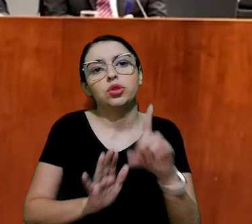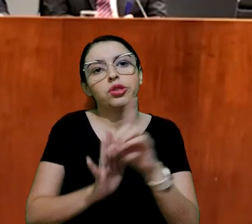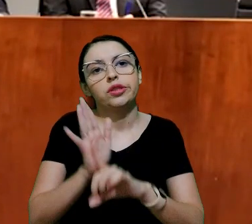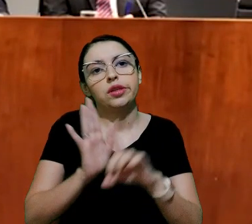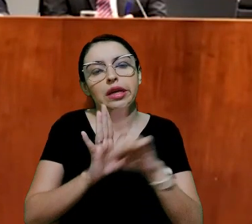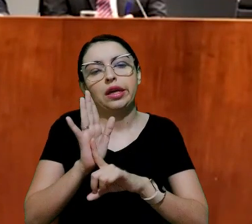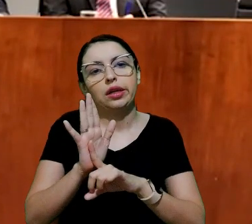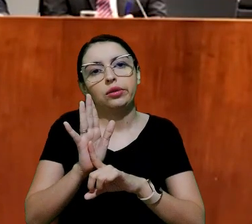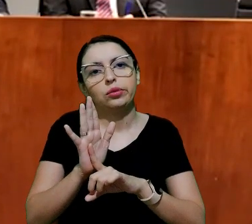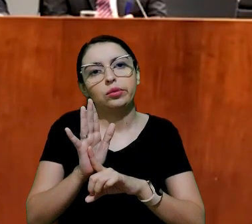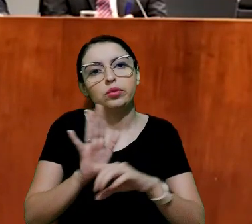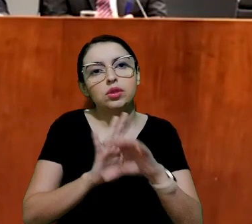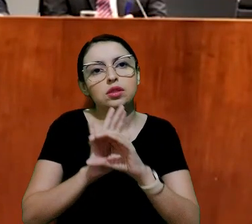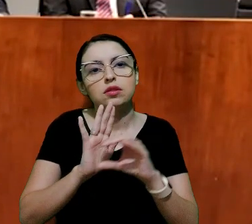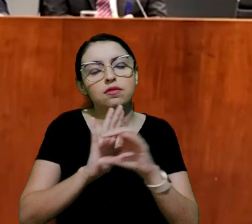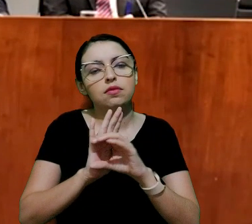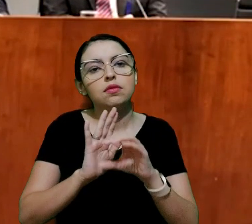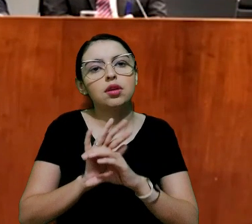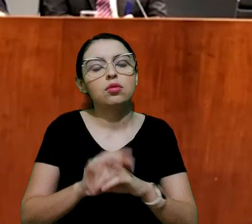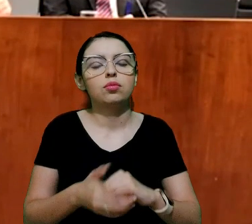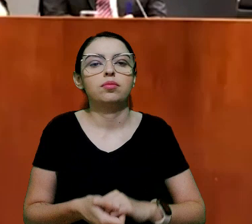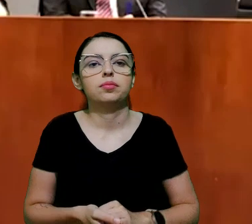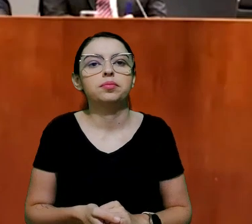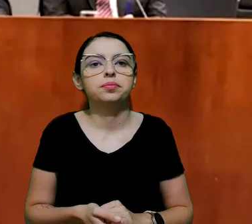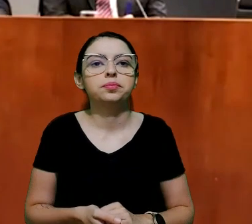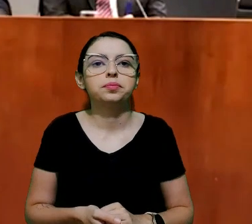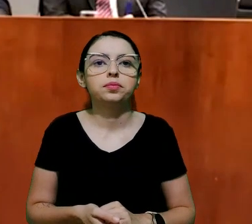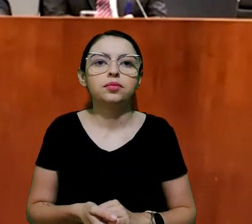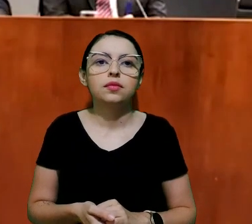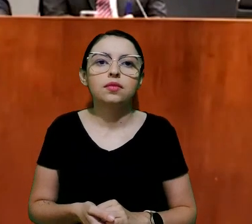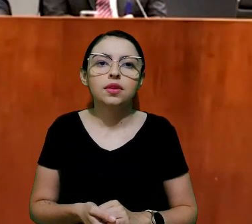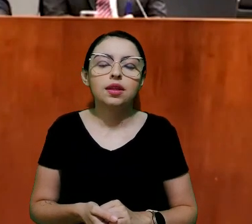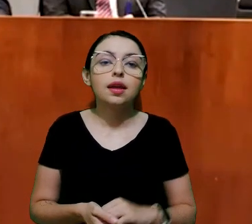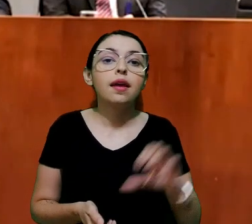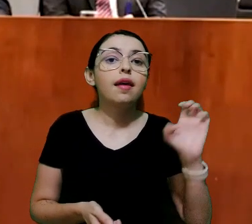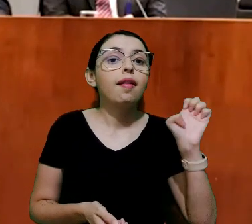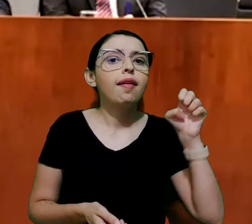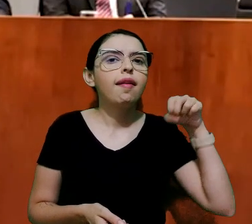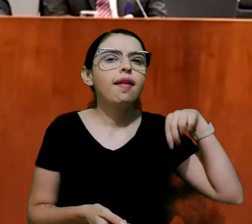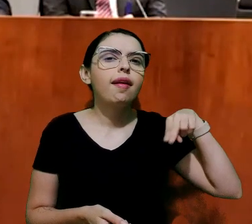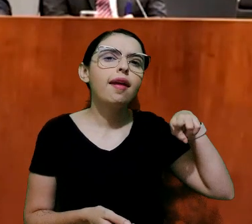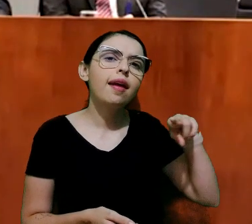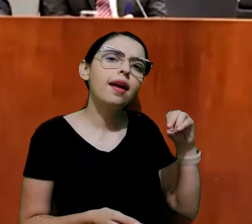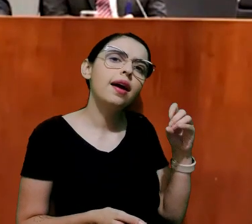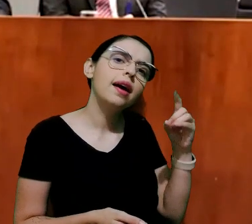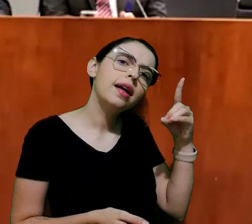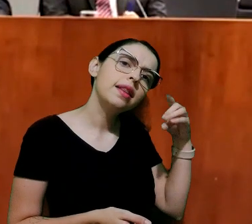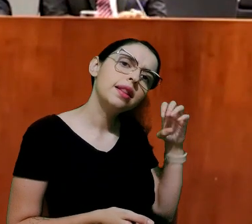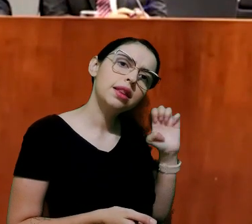direito civil brasileiro, de que ele é herdeiro. Olha